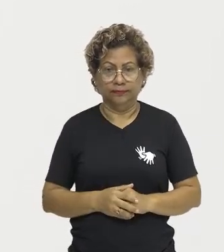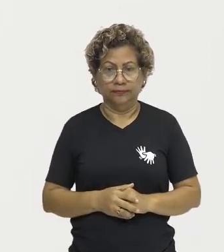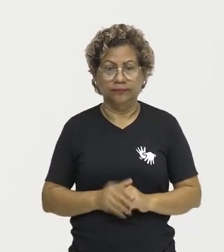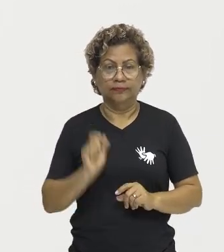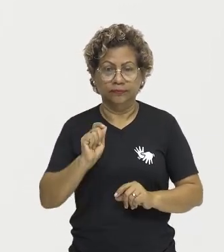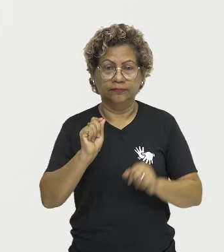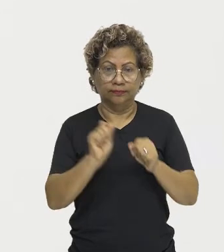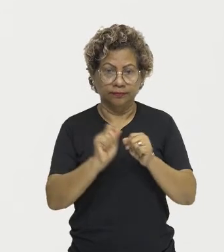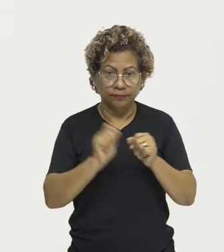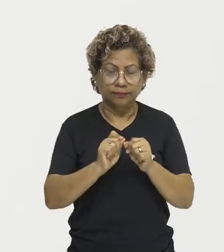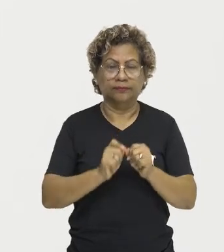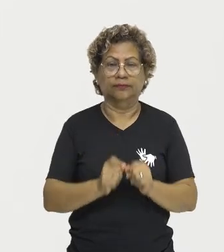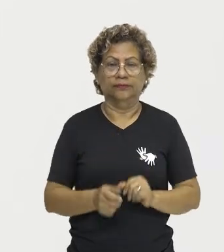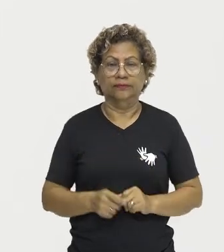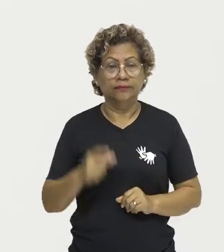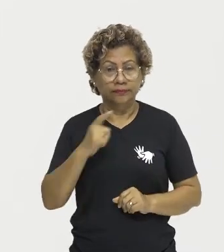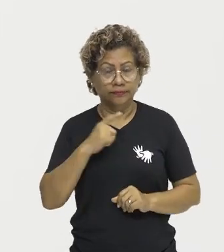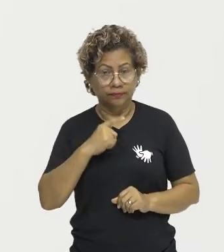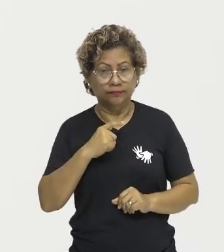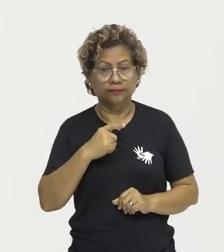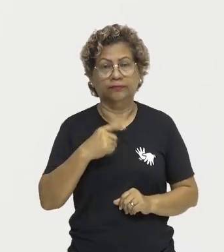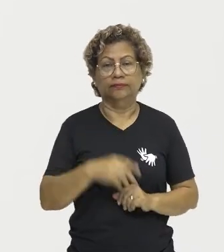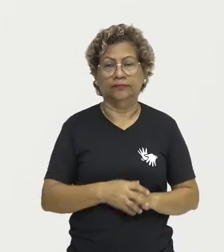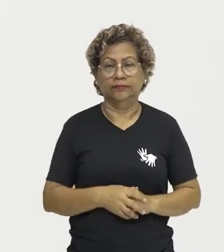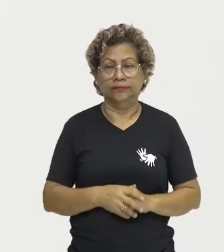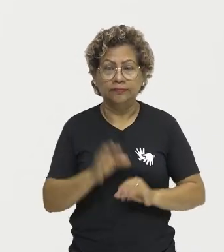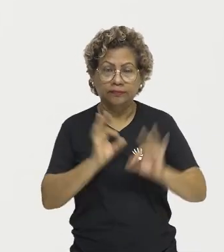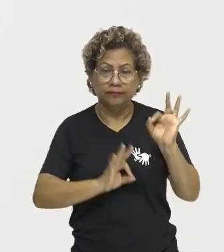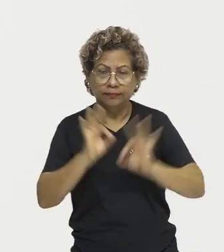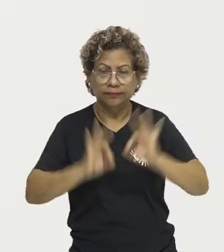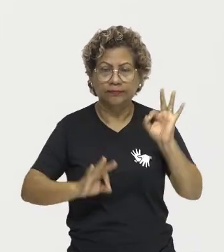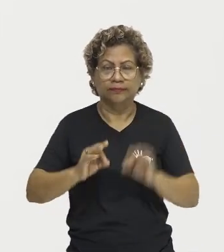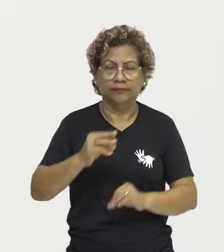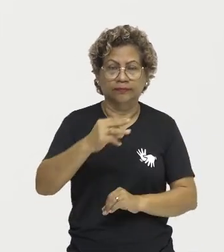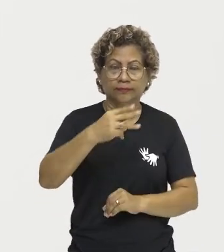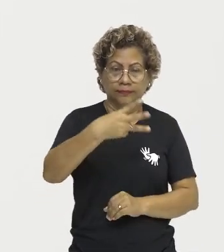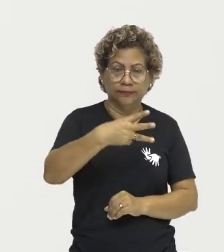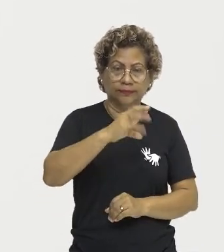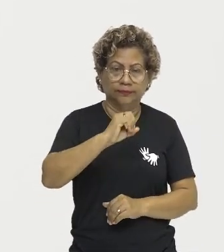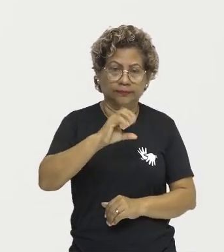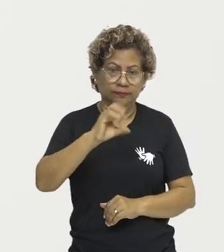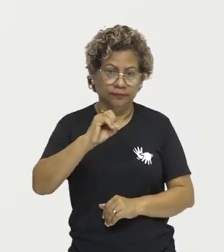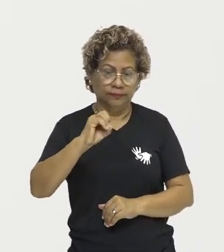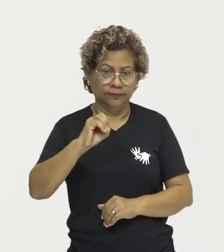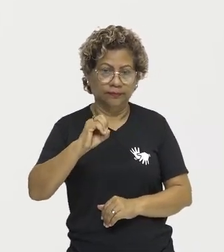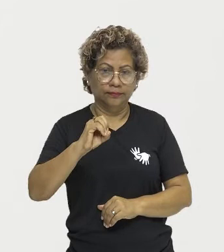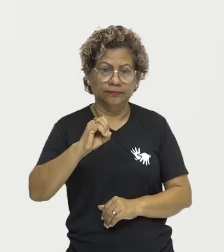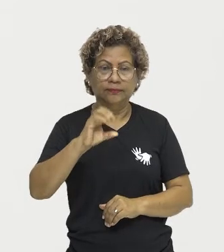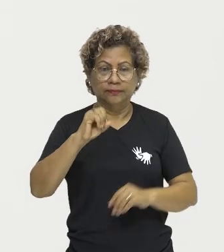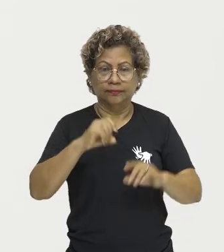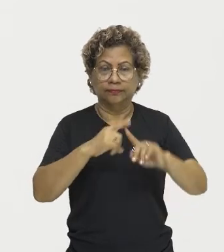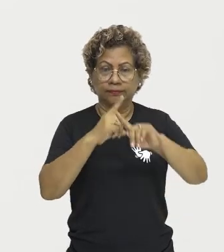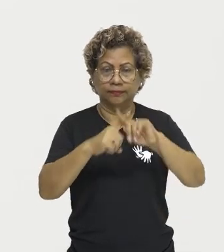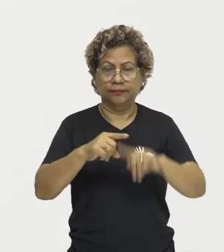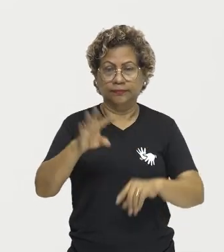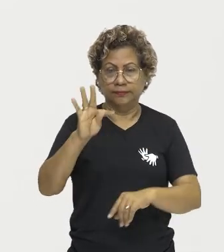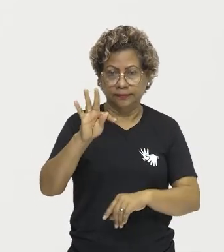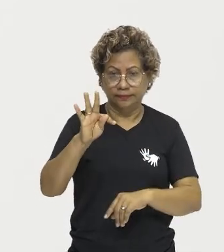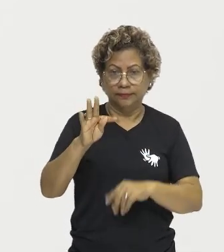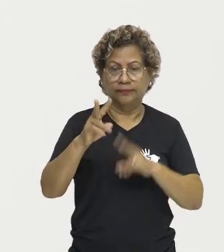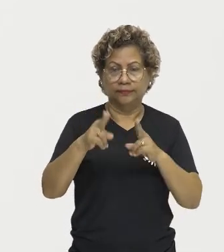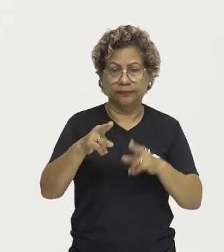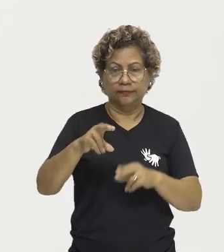passará para o segundo membro. 90.000 dividido por 3.000 equivale